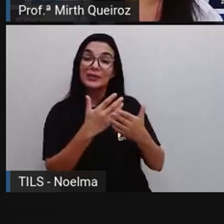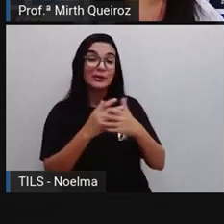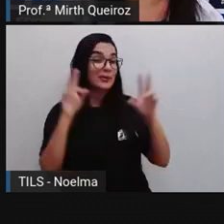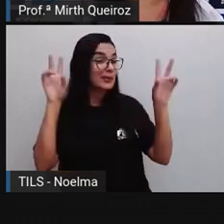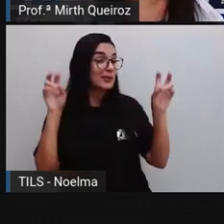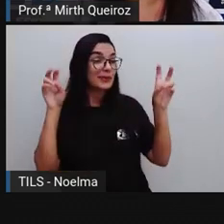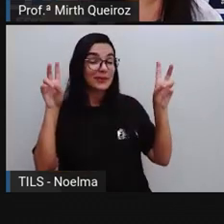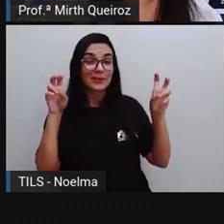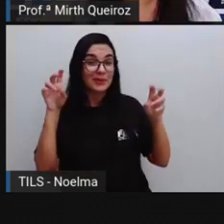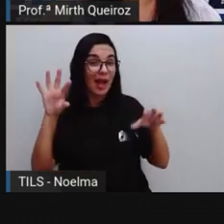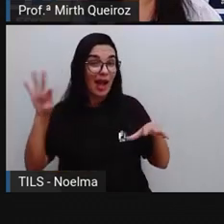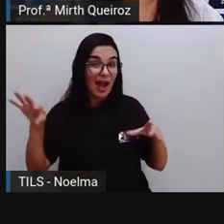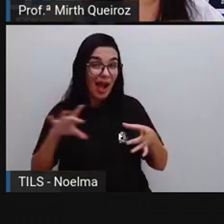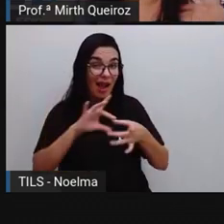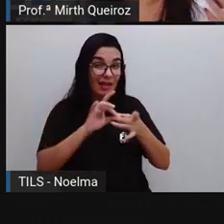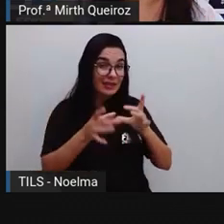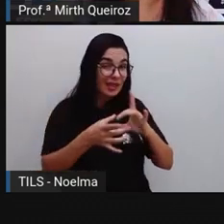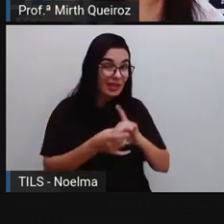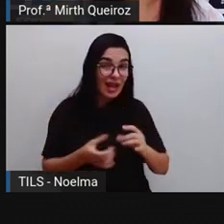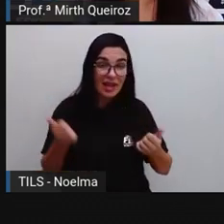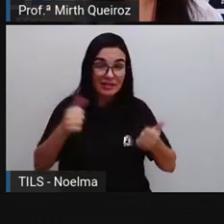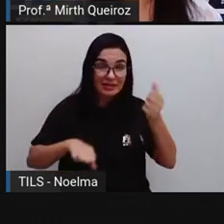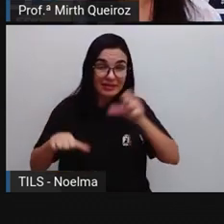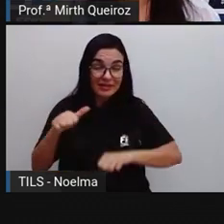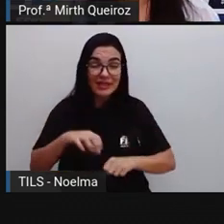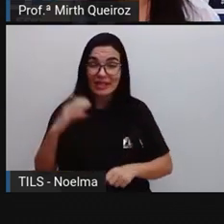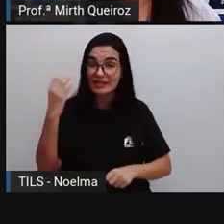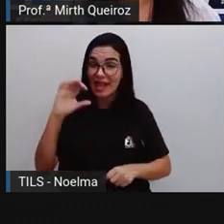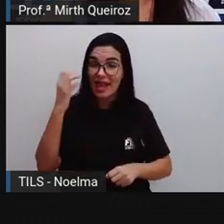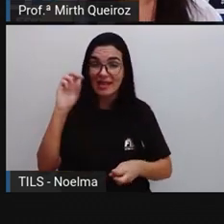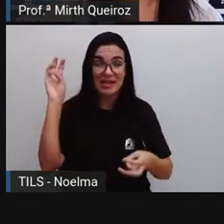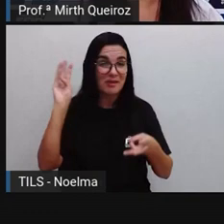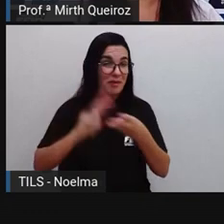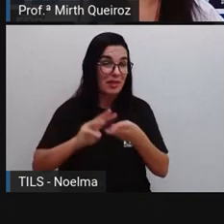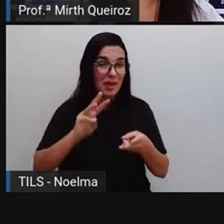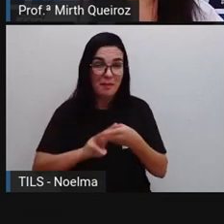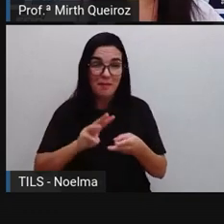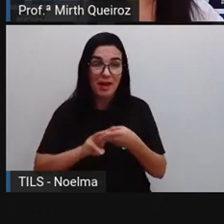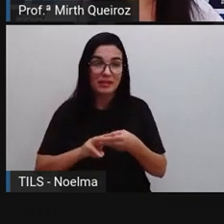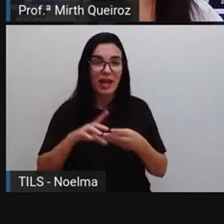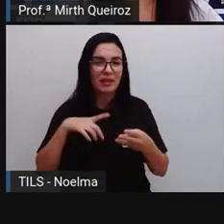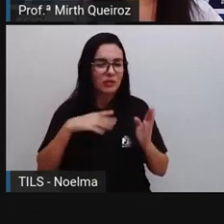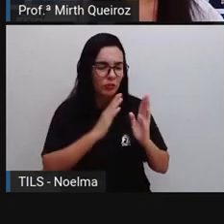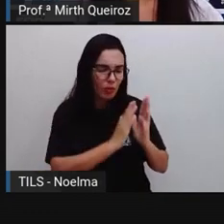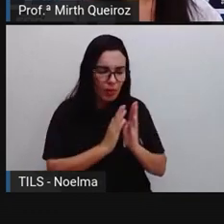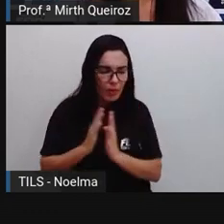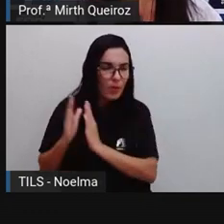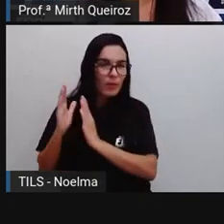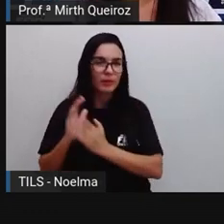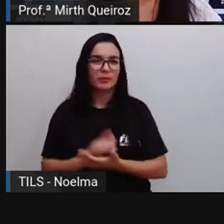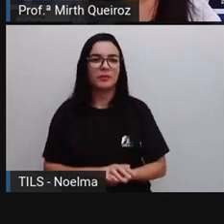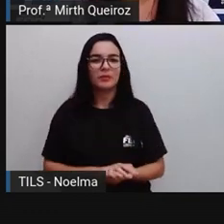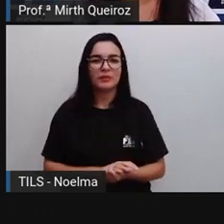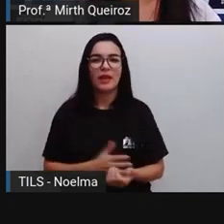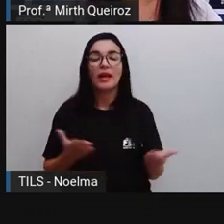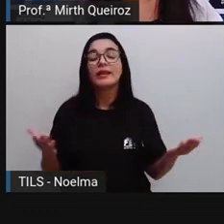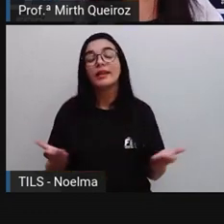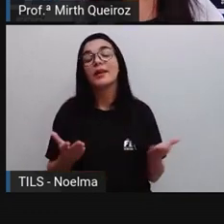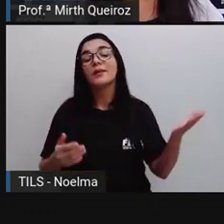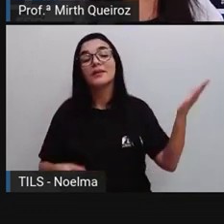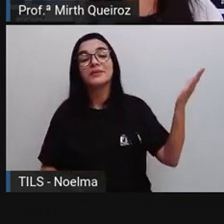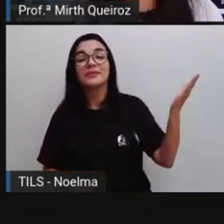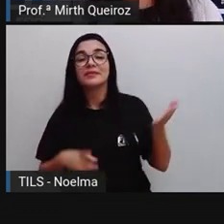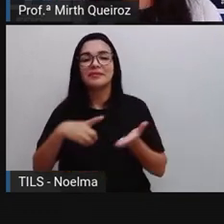vários termos relacionados à física, relacionados à ciência, matemática, né? Era tudo divididinho. E também